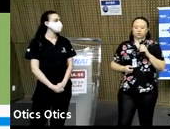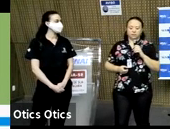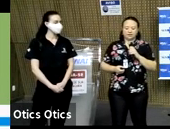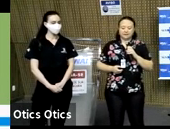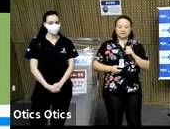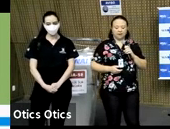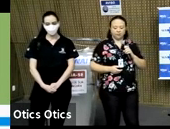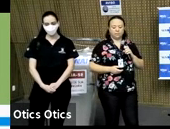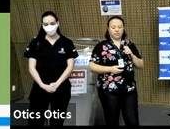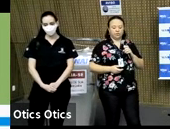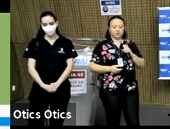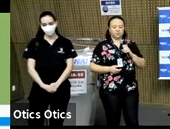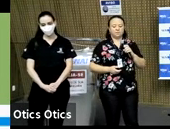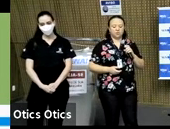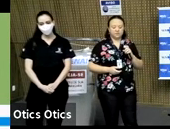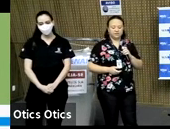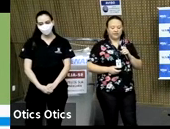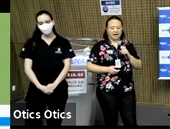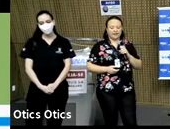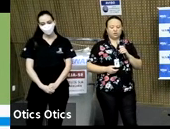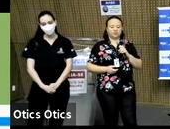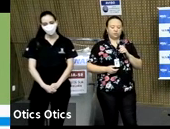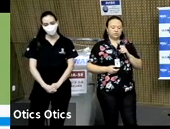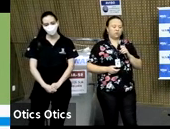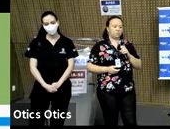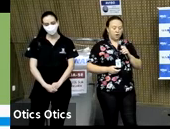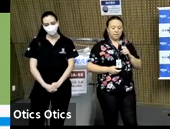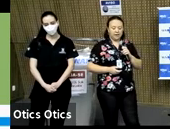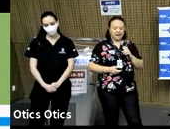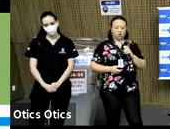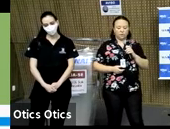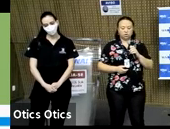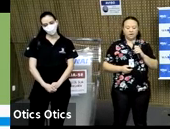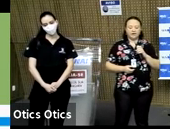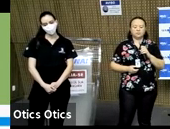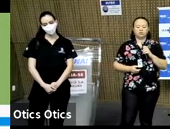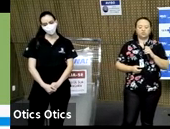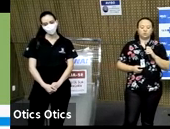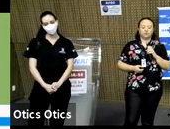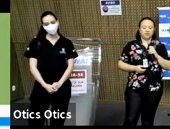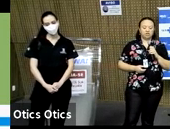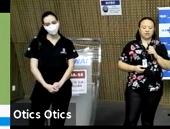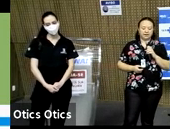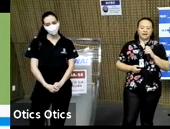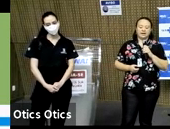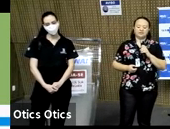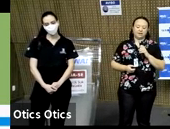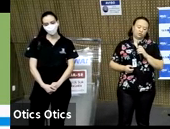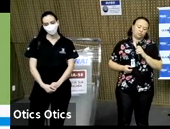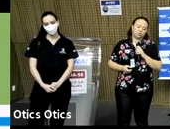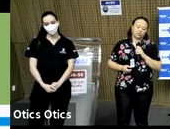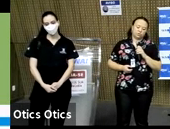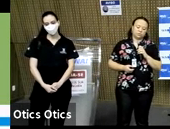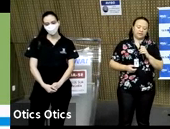Nossa evolução cadastral, nós podemos observar que a nossa evolução começou mesmo em 2020, né, que